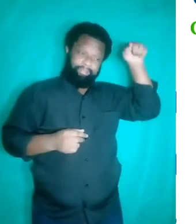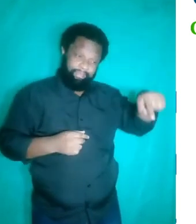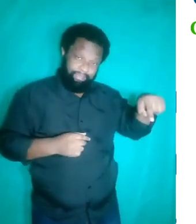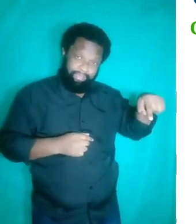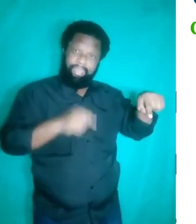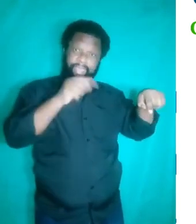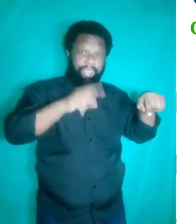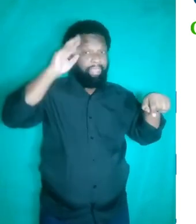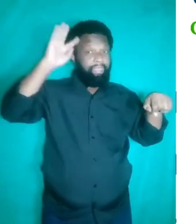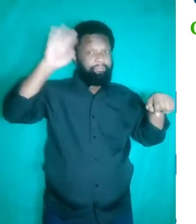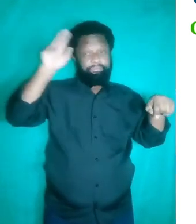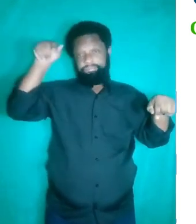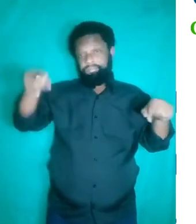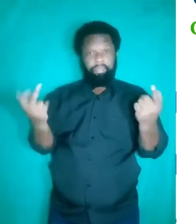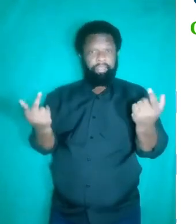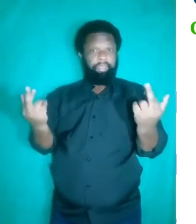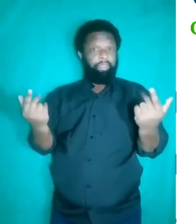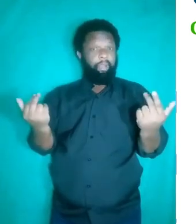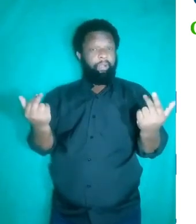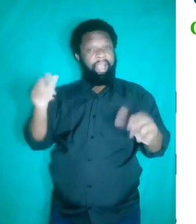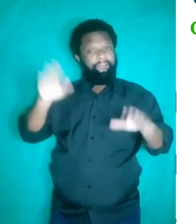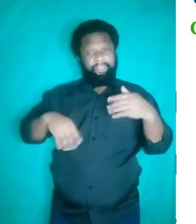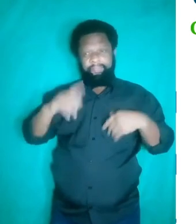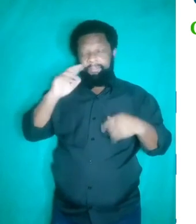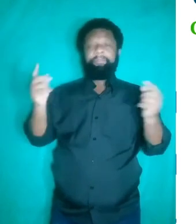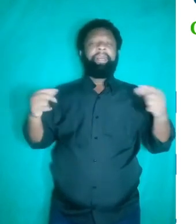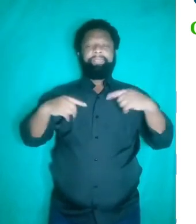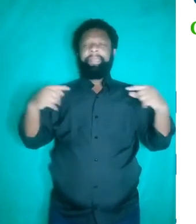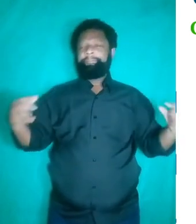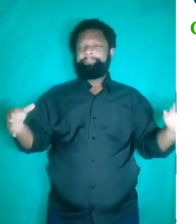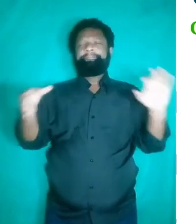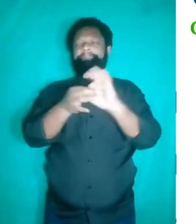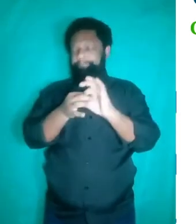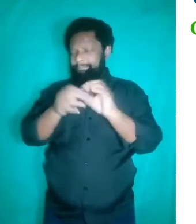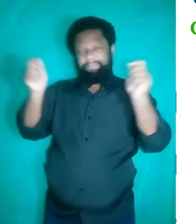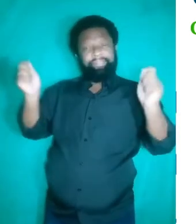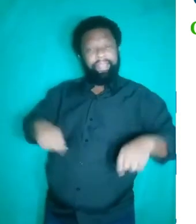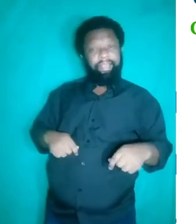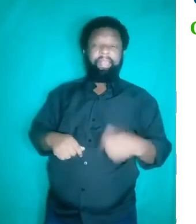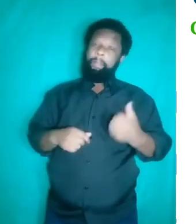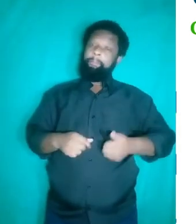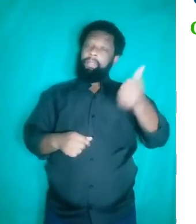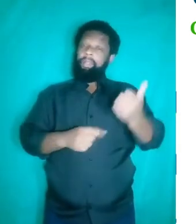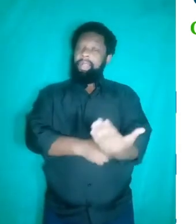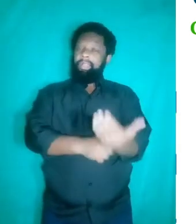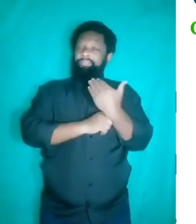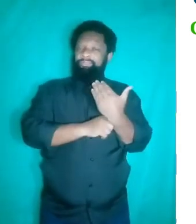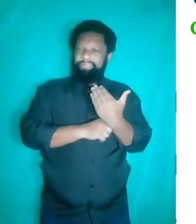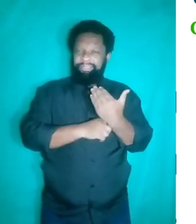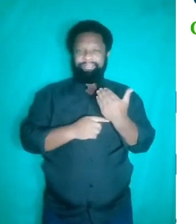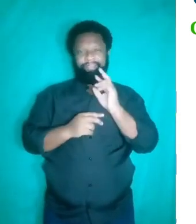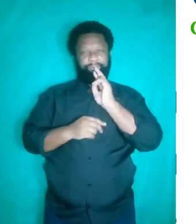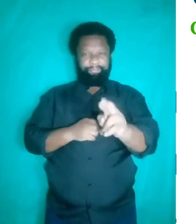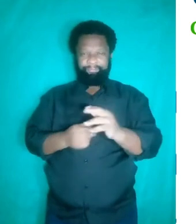pensar nisso, neste circuito, às vezes nos causa medo, mas se a gente fizer associação com caras que a gente conhece, talvez seja um pouco mais